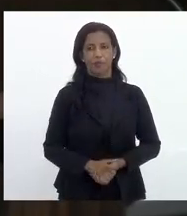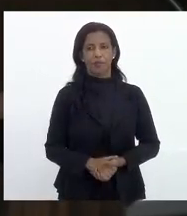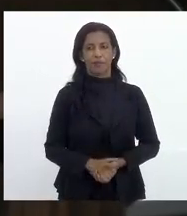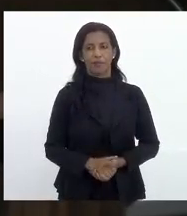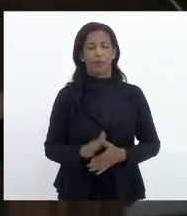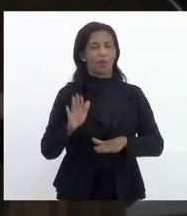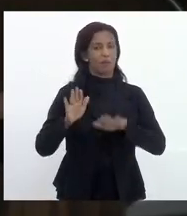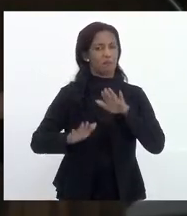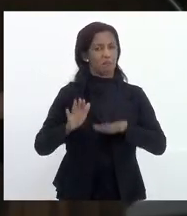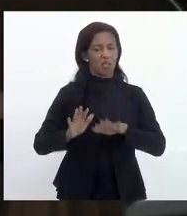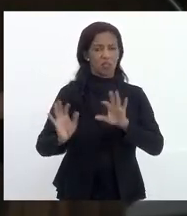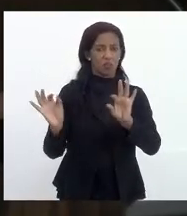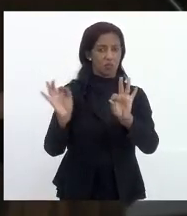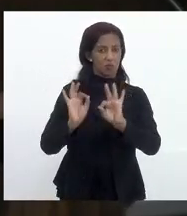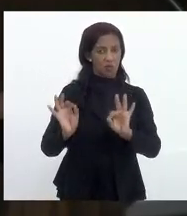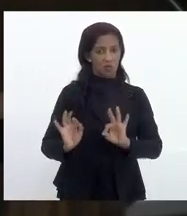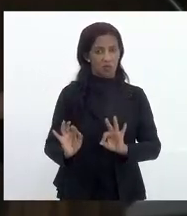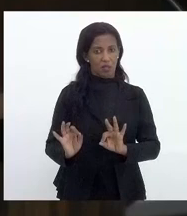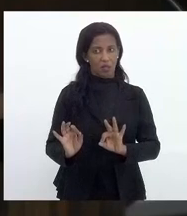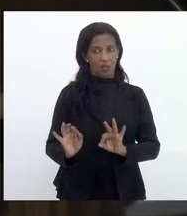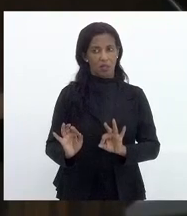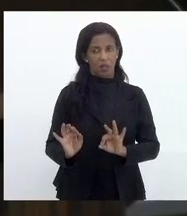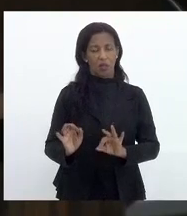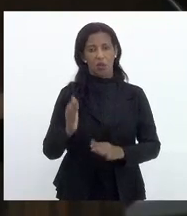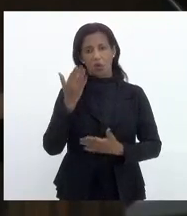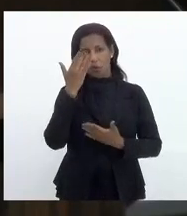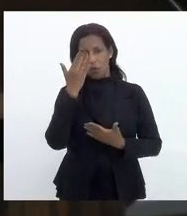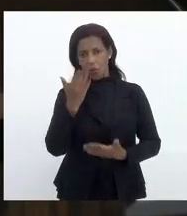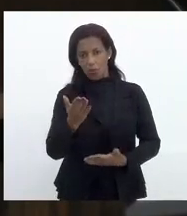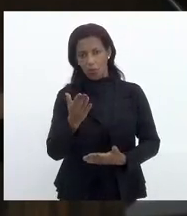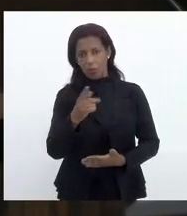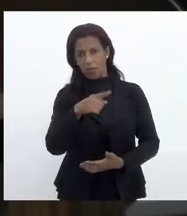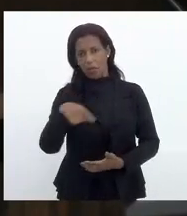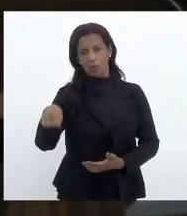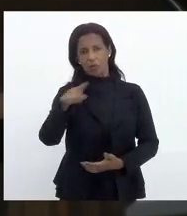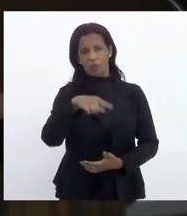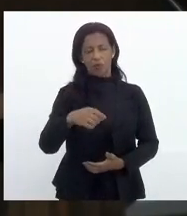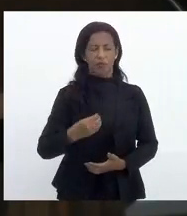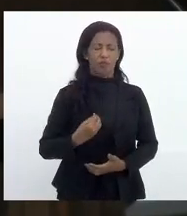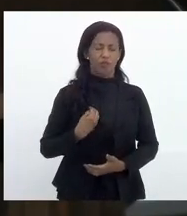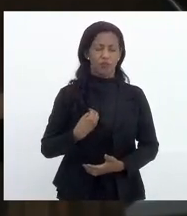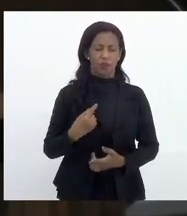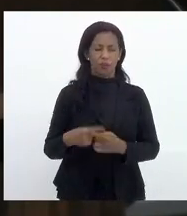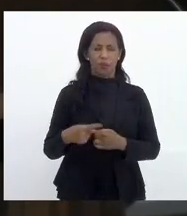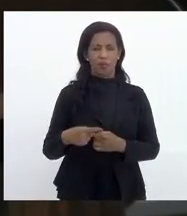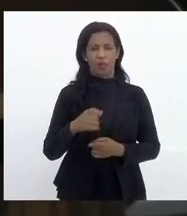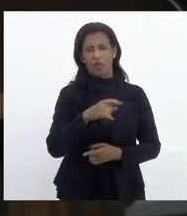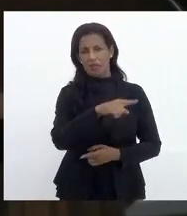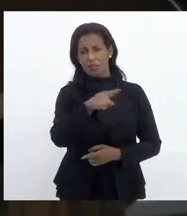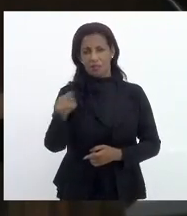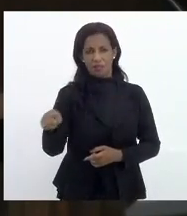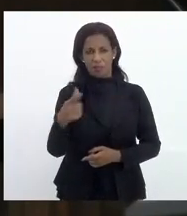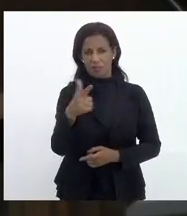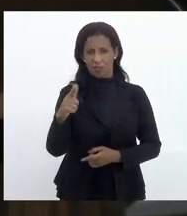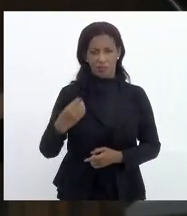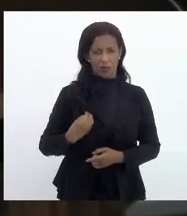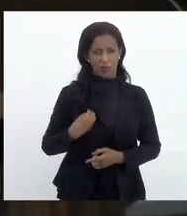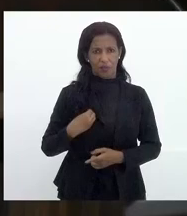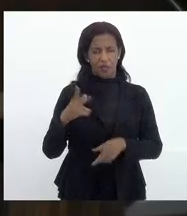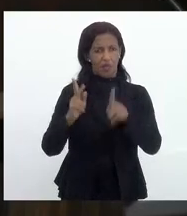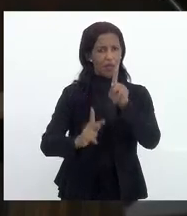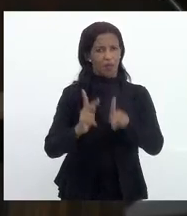E mesmo que ninguém diga obrigada por vocês existirem Porque sem vocês a população do